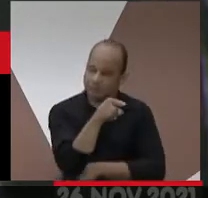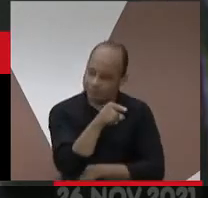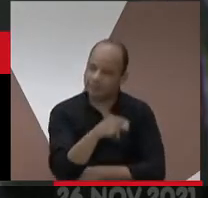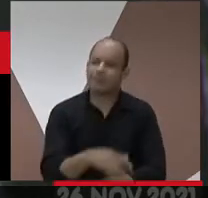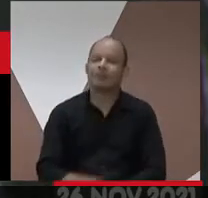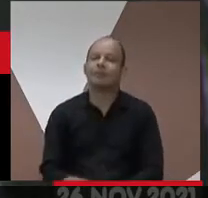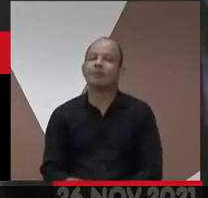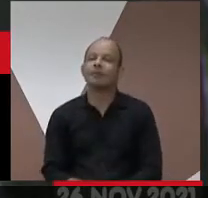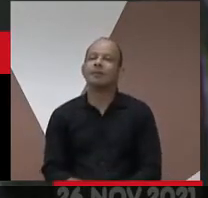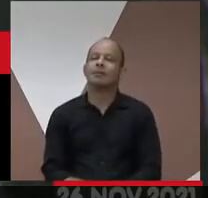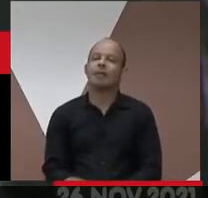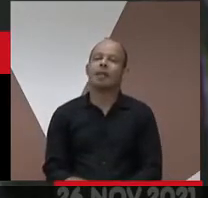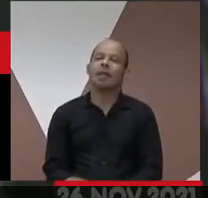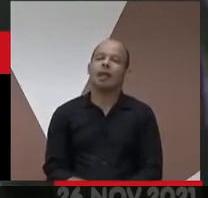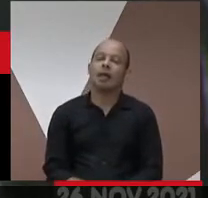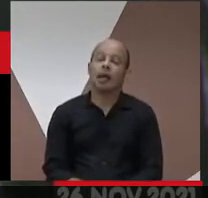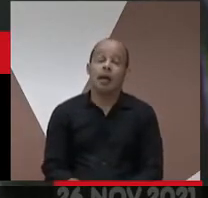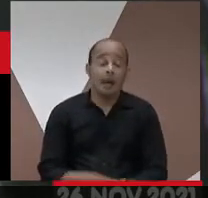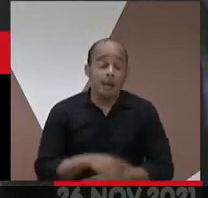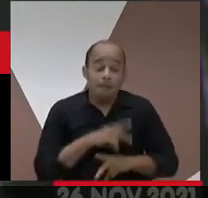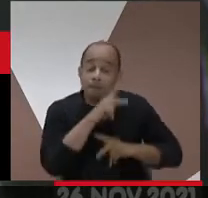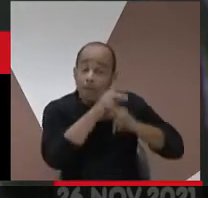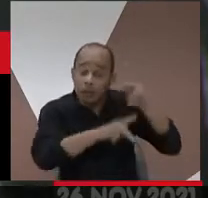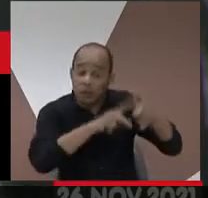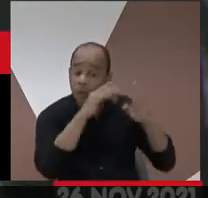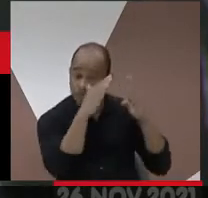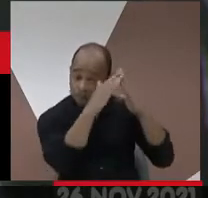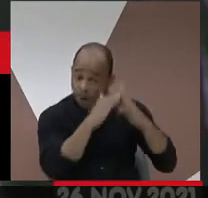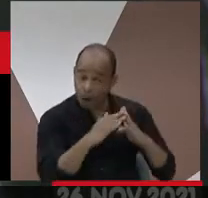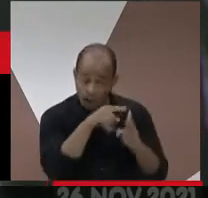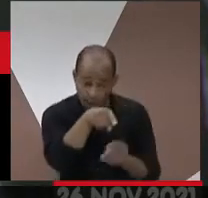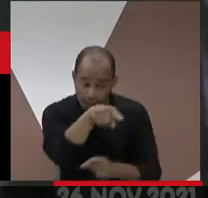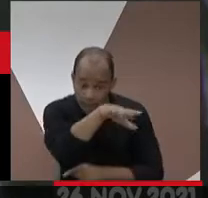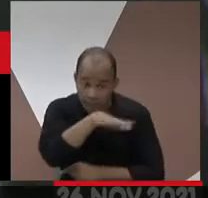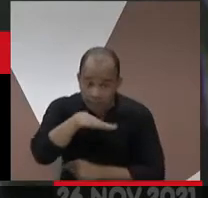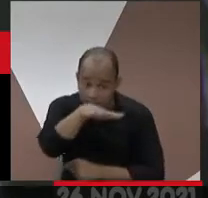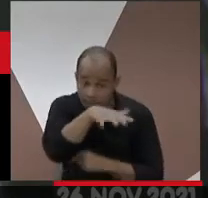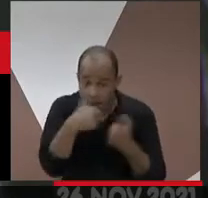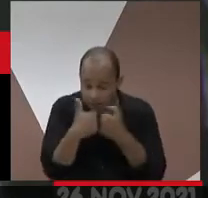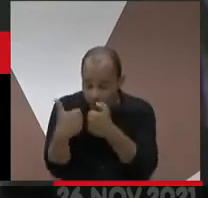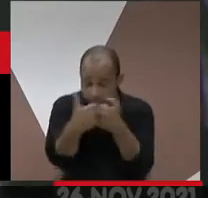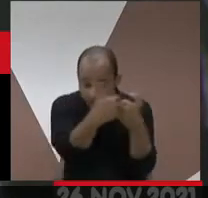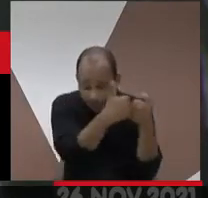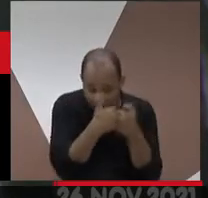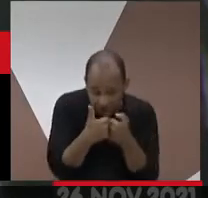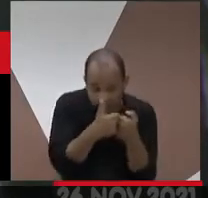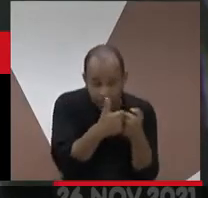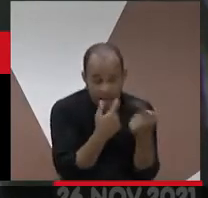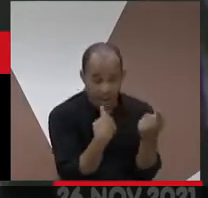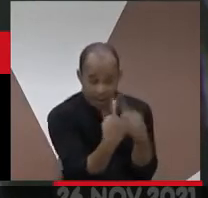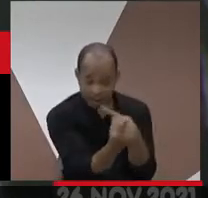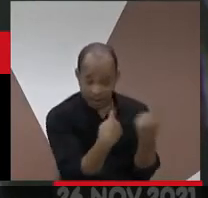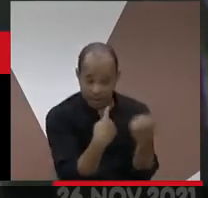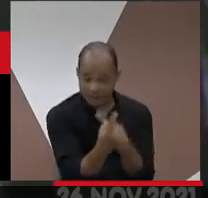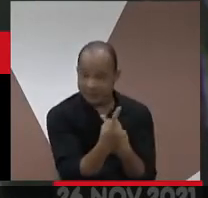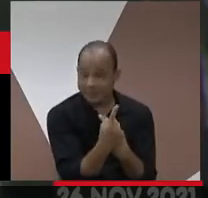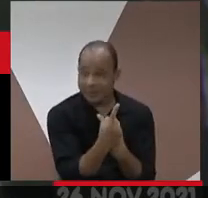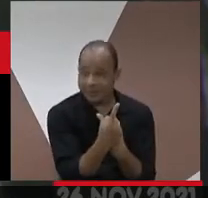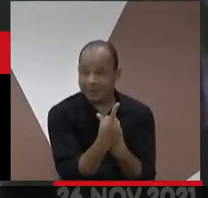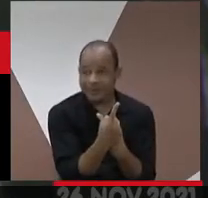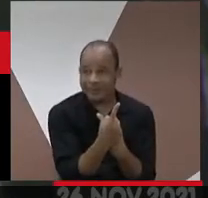Os moradores que residem mais próximos do traçado, que não terão seus